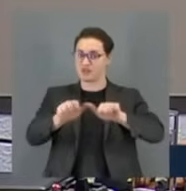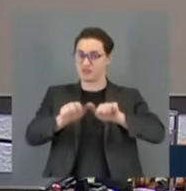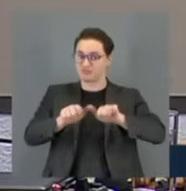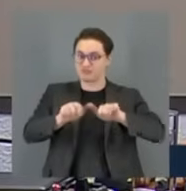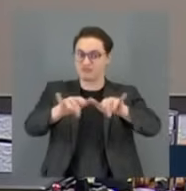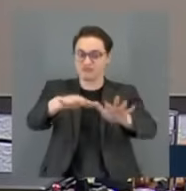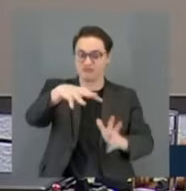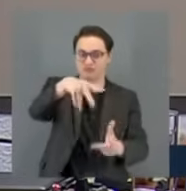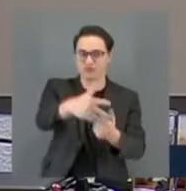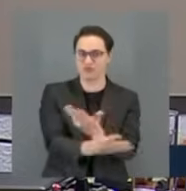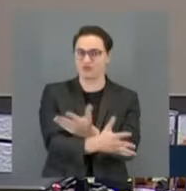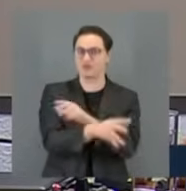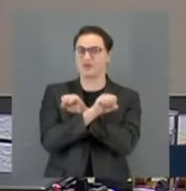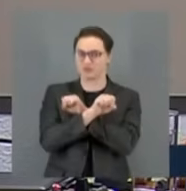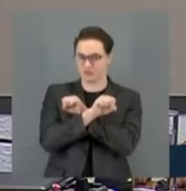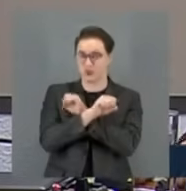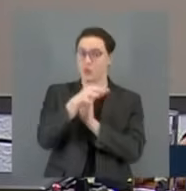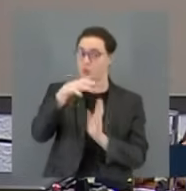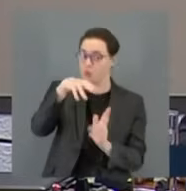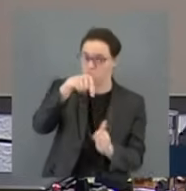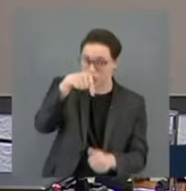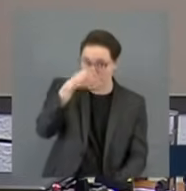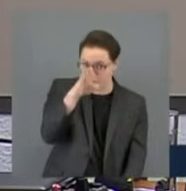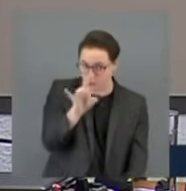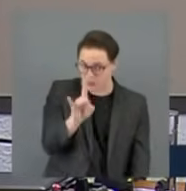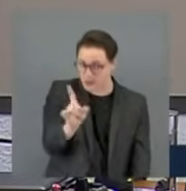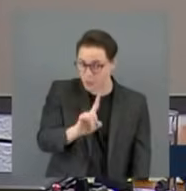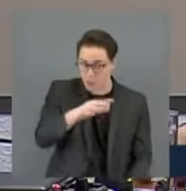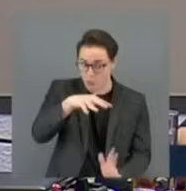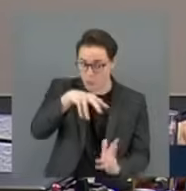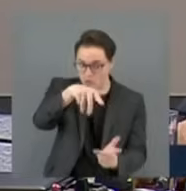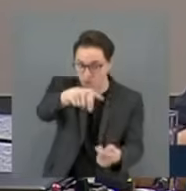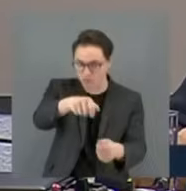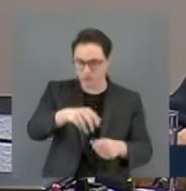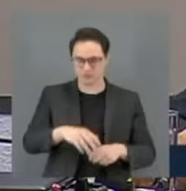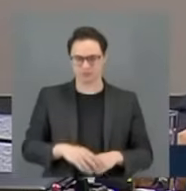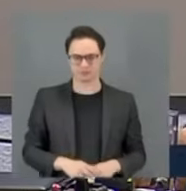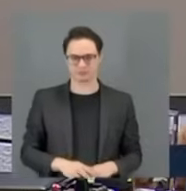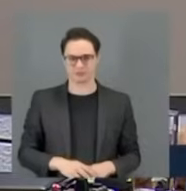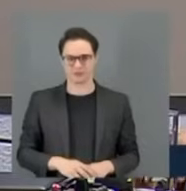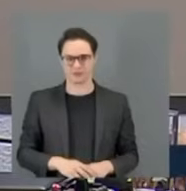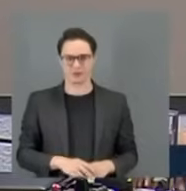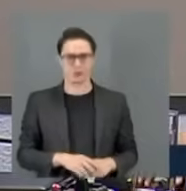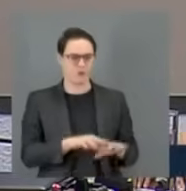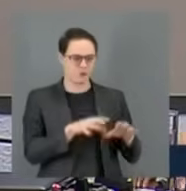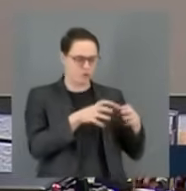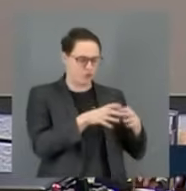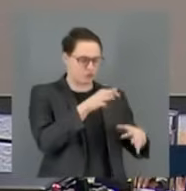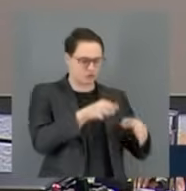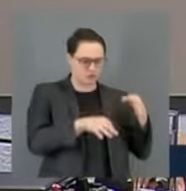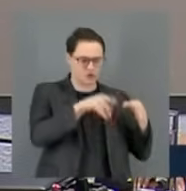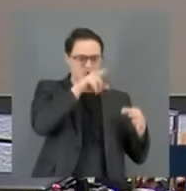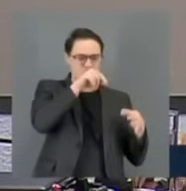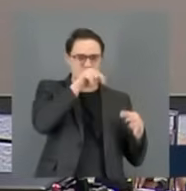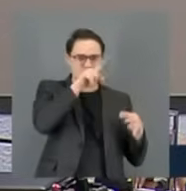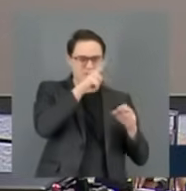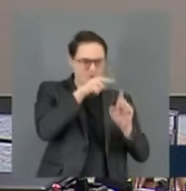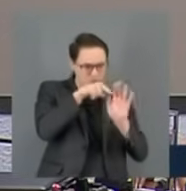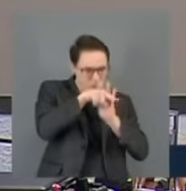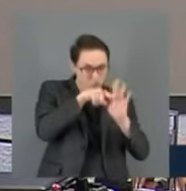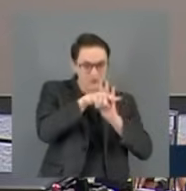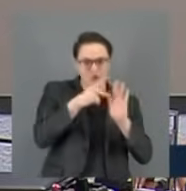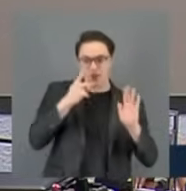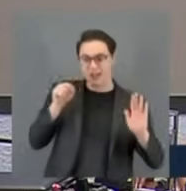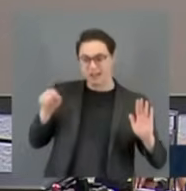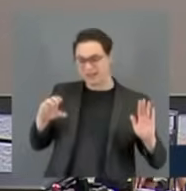no Brasil. Em uma das trocas de mensagem do pessoal jurídico do Twitter, é falado que a CPI da pandemia queria quebrar o